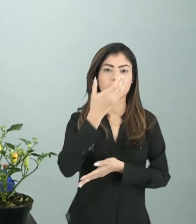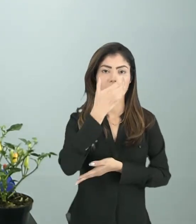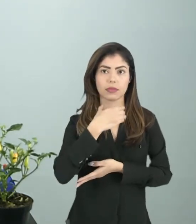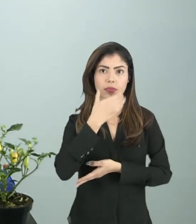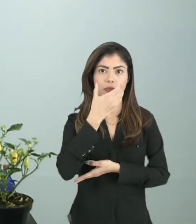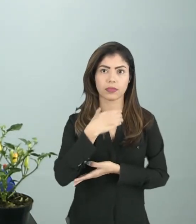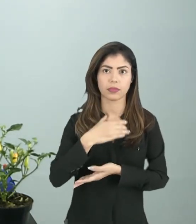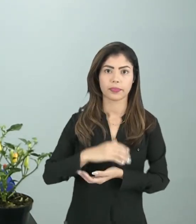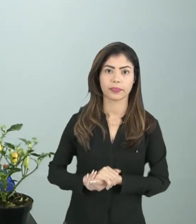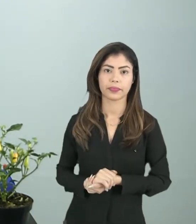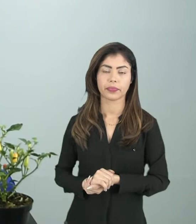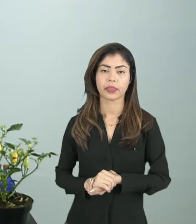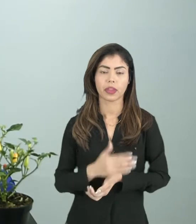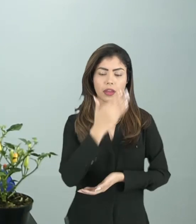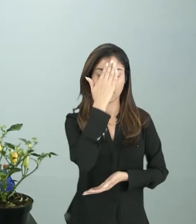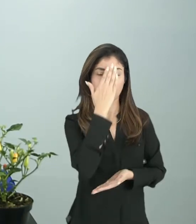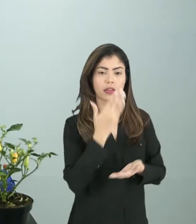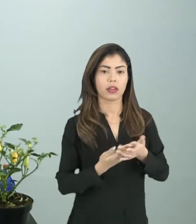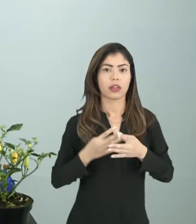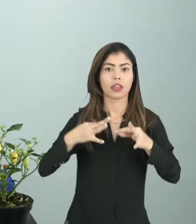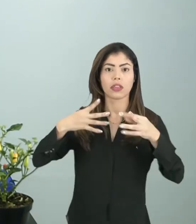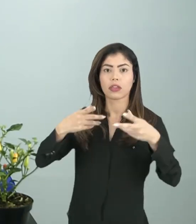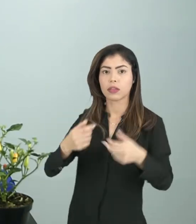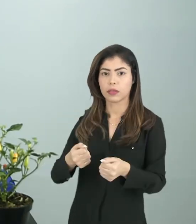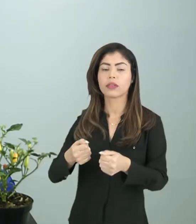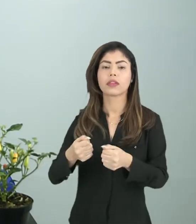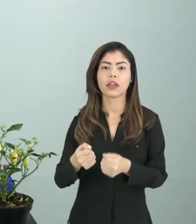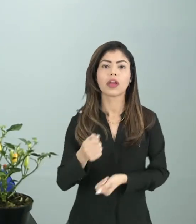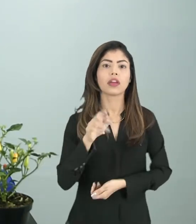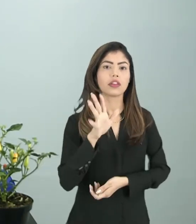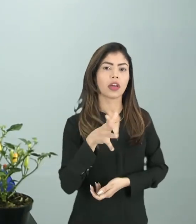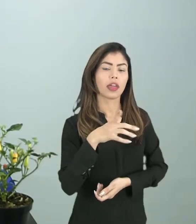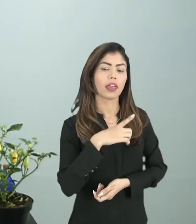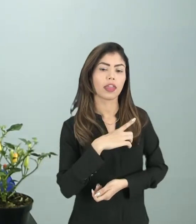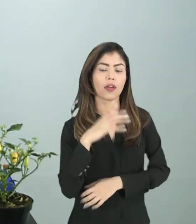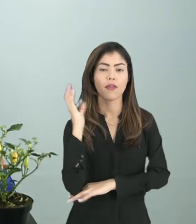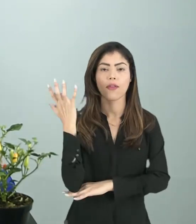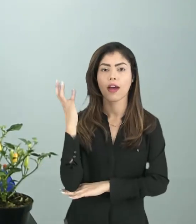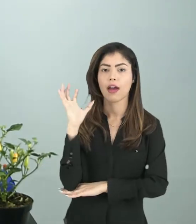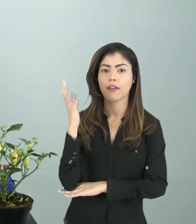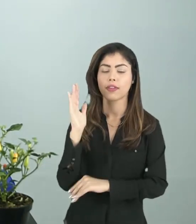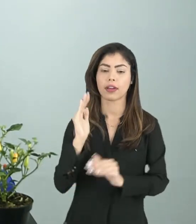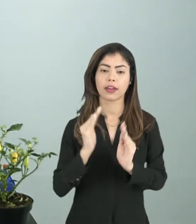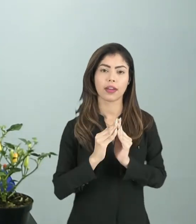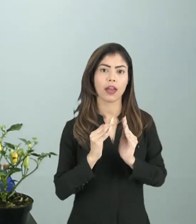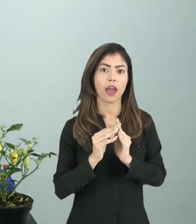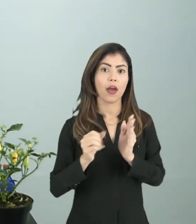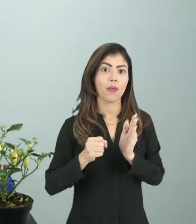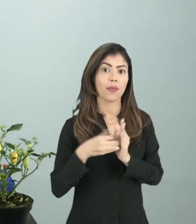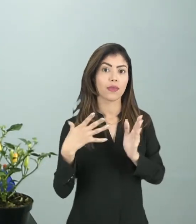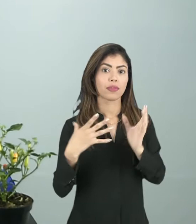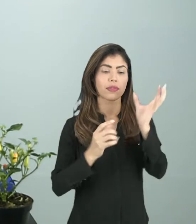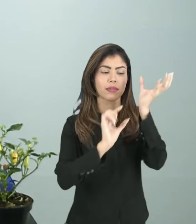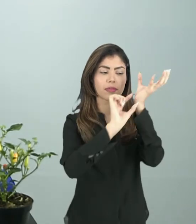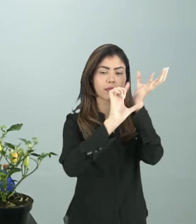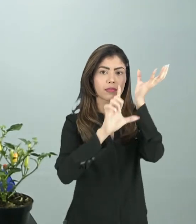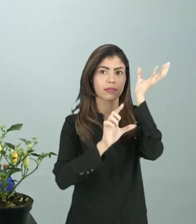frutíferas. Eu acredito que quase todo mundo deve ter uma árvore em casa com muitos frutos,